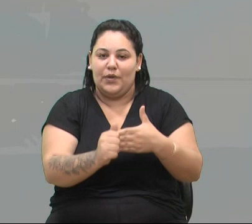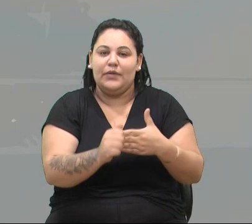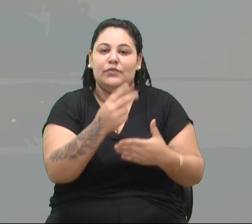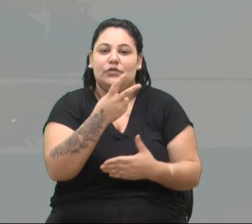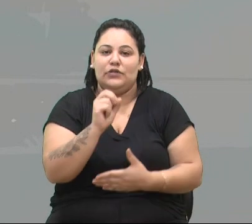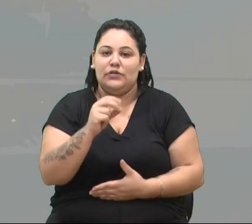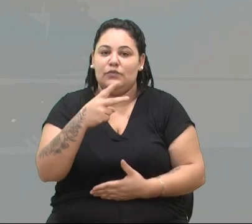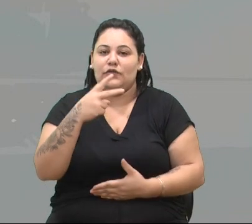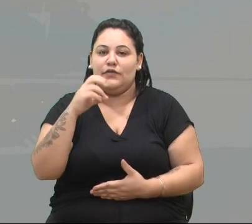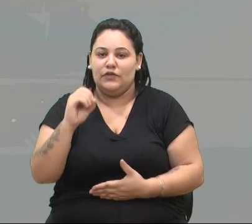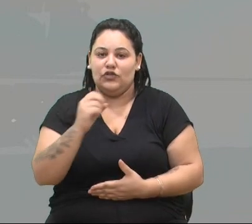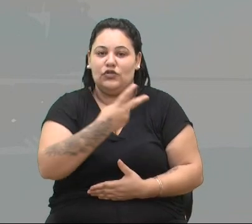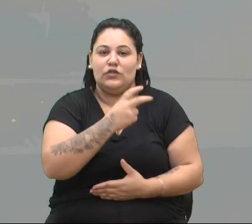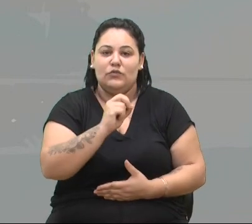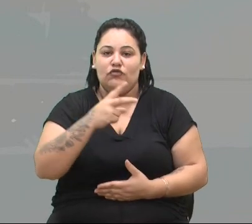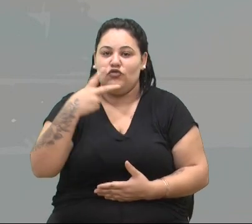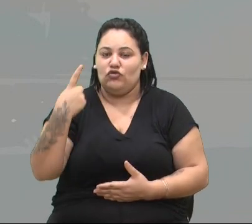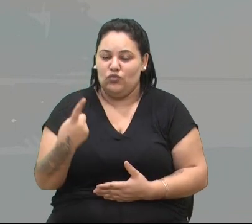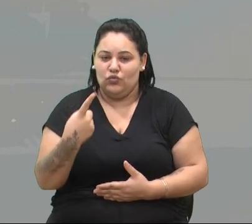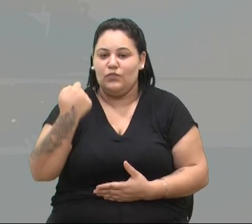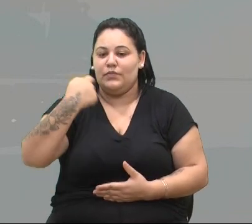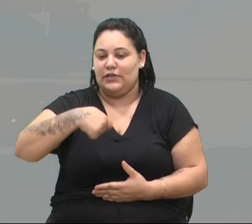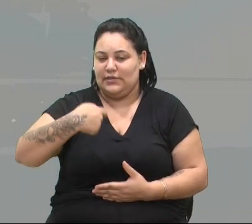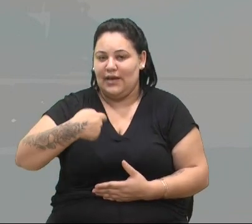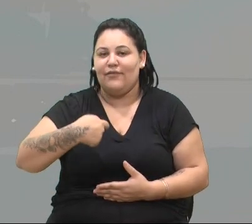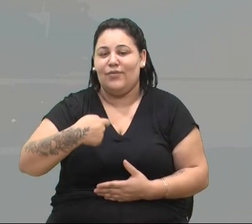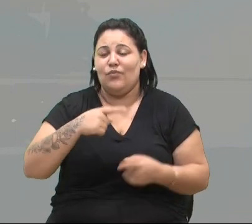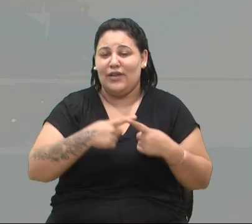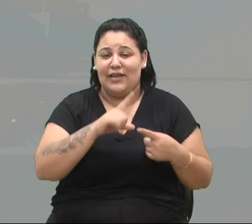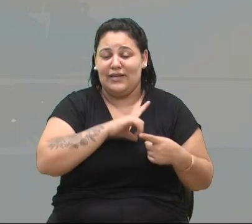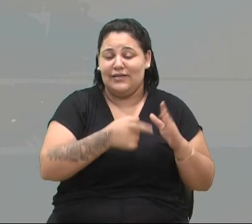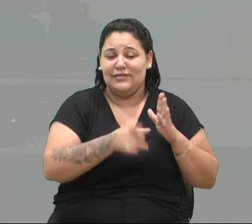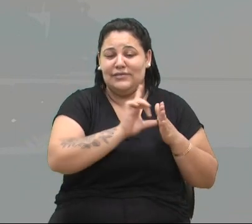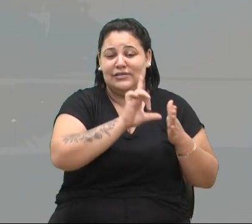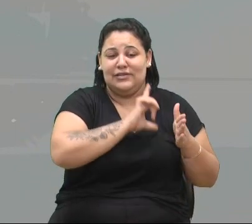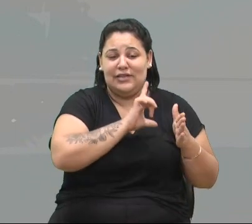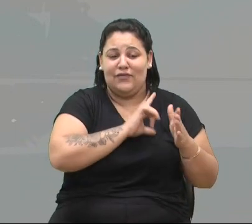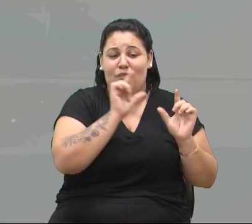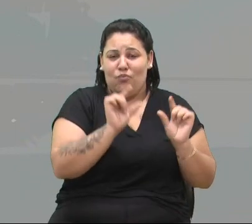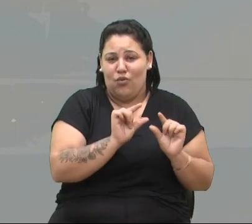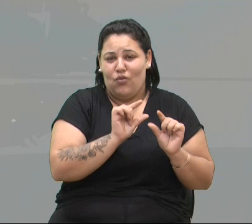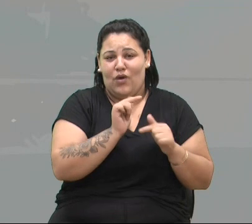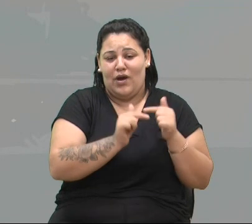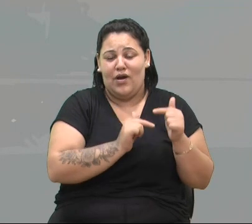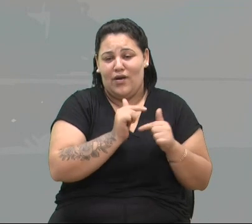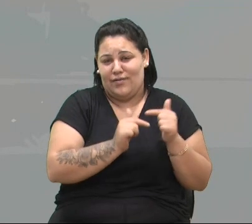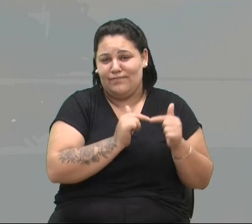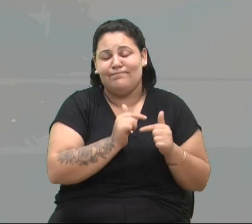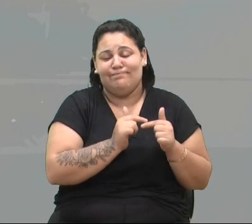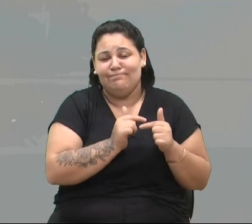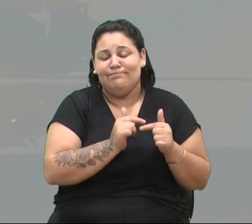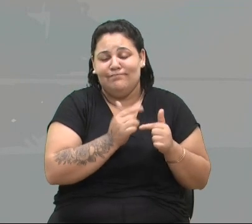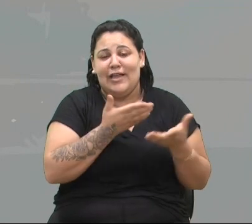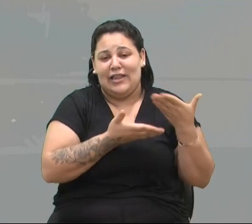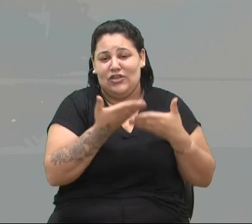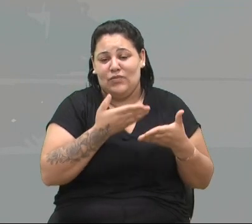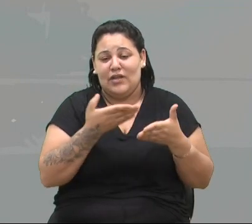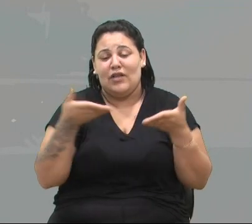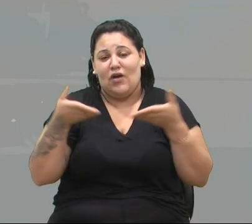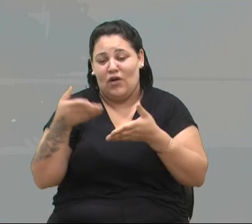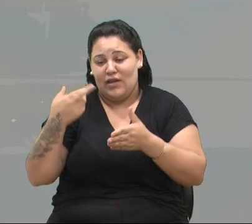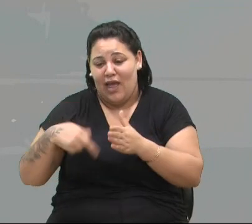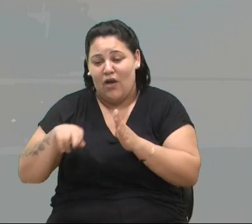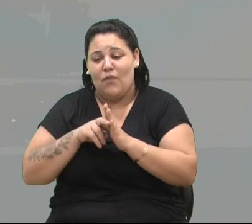e 2021 em função da pandemia, né? Então, a gente está aí recuperando isso, né? Tem o mutirão agora também